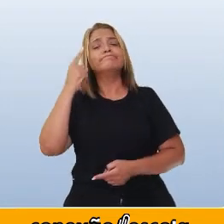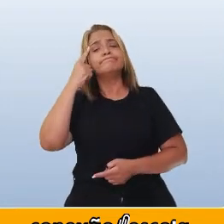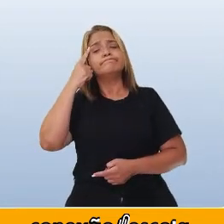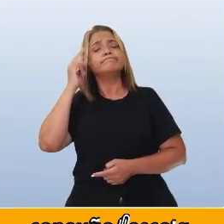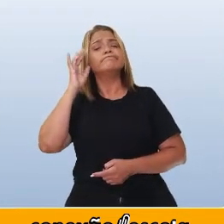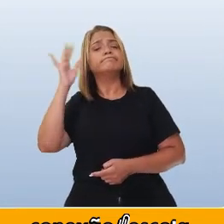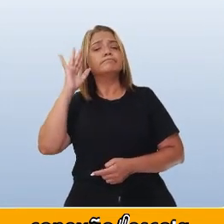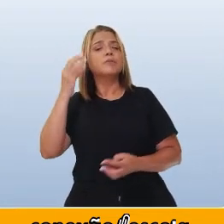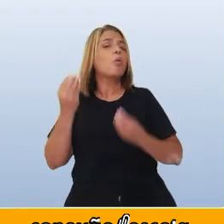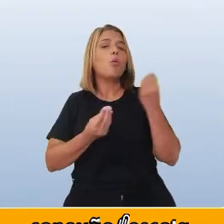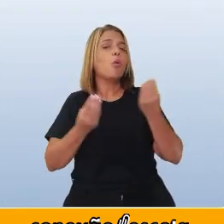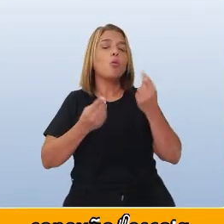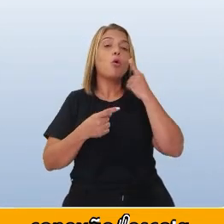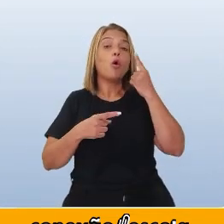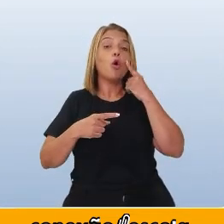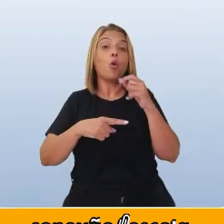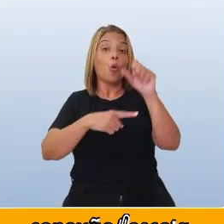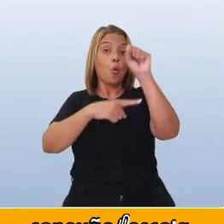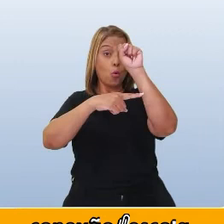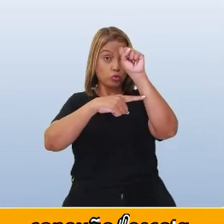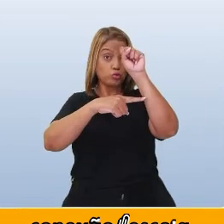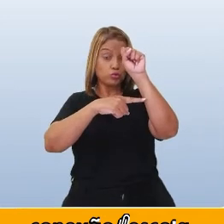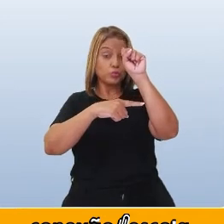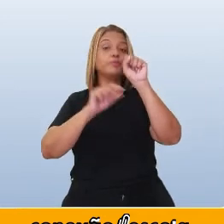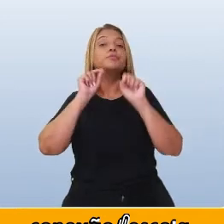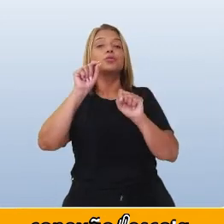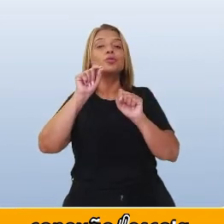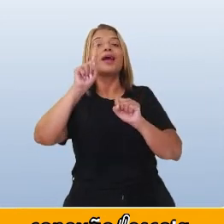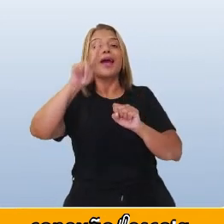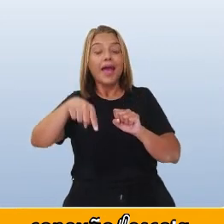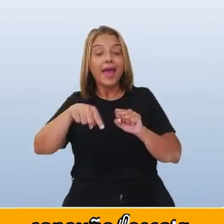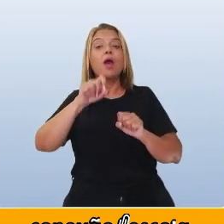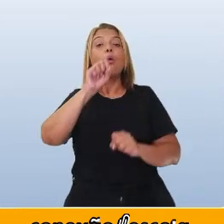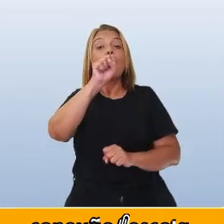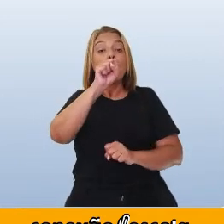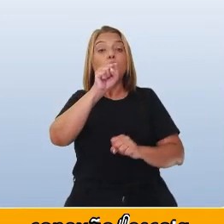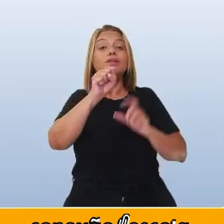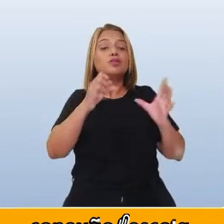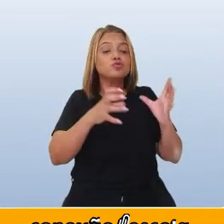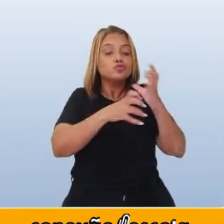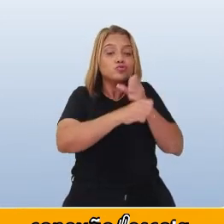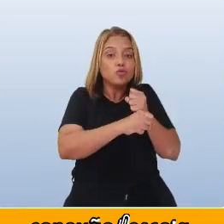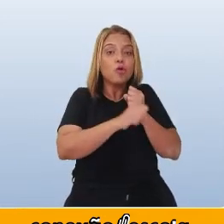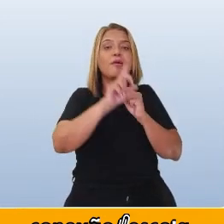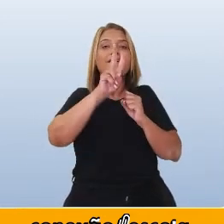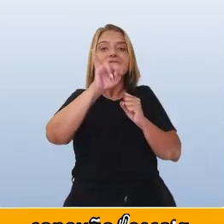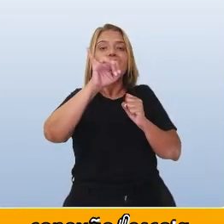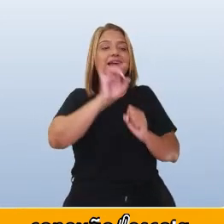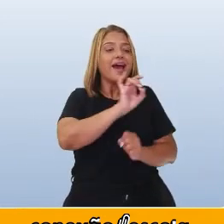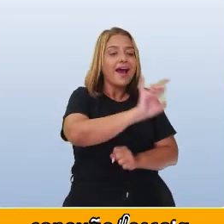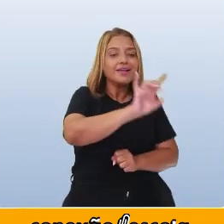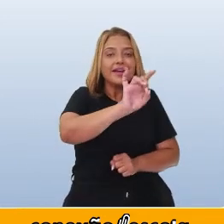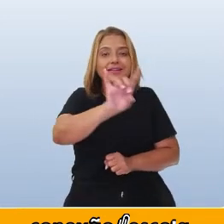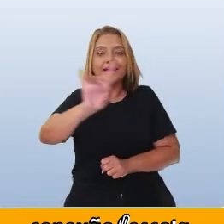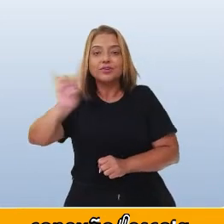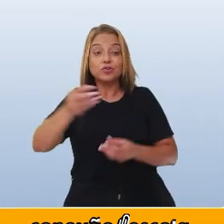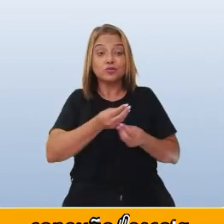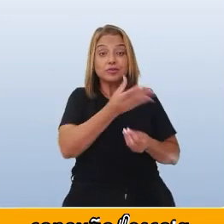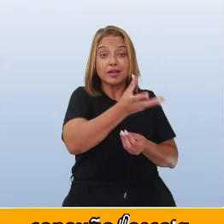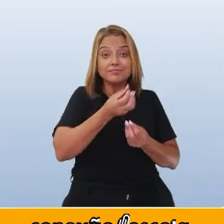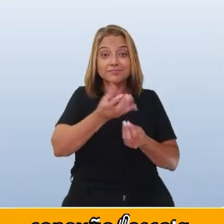8/24, 8 são as partes destacadas, é aquilo que cada uma dessas pessoas